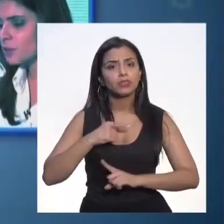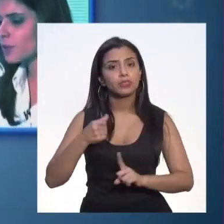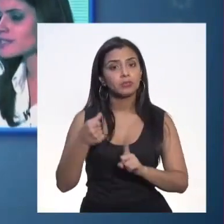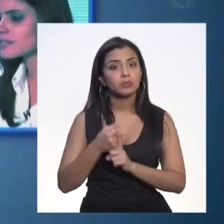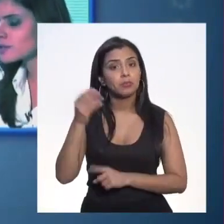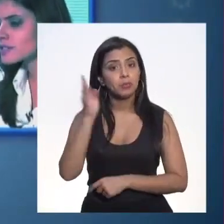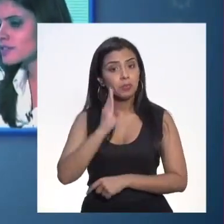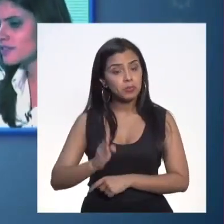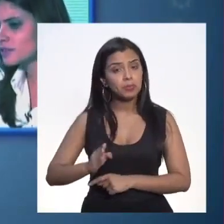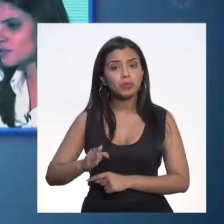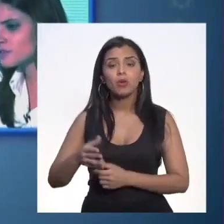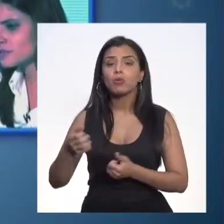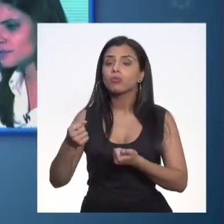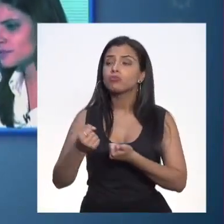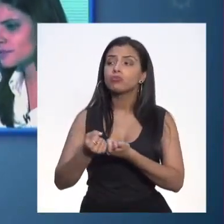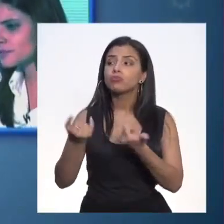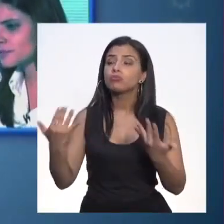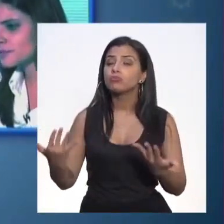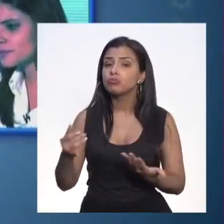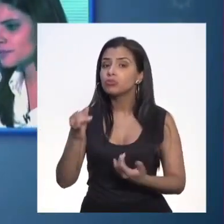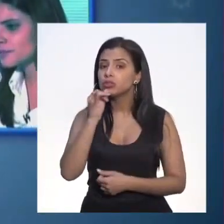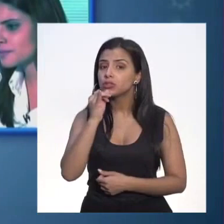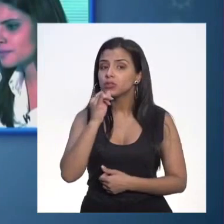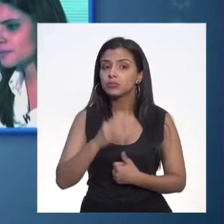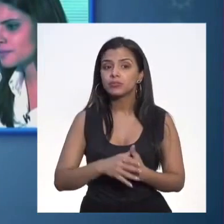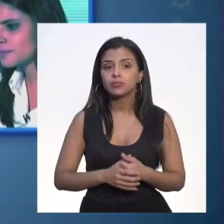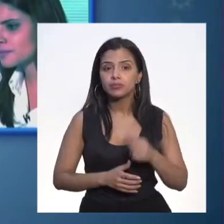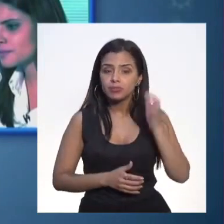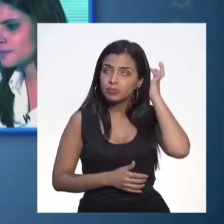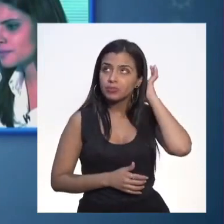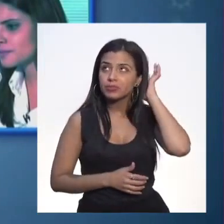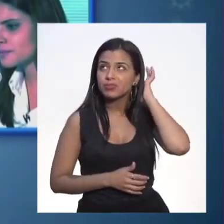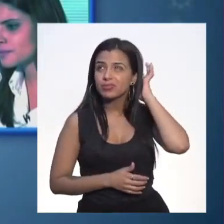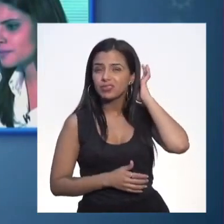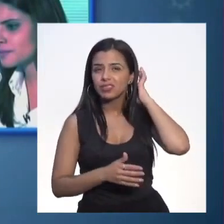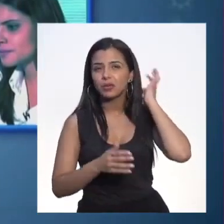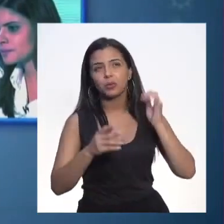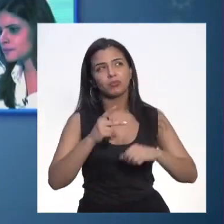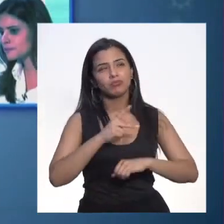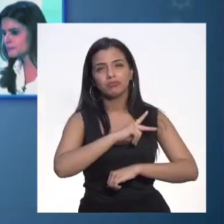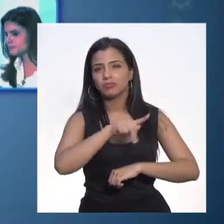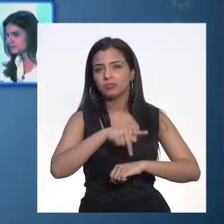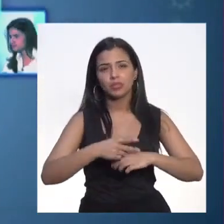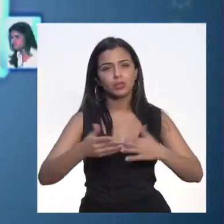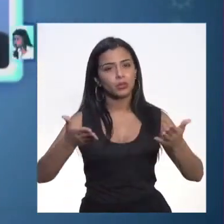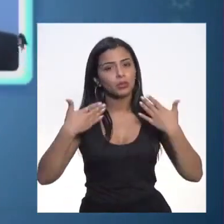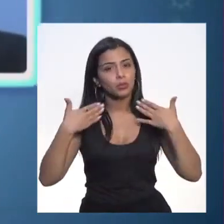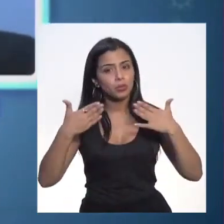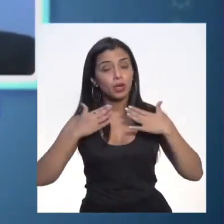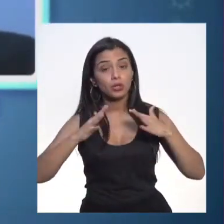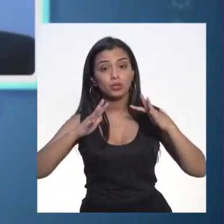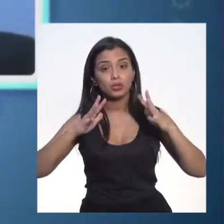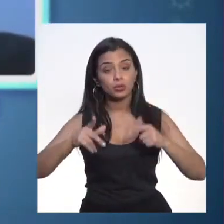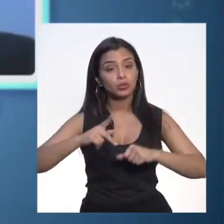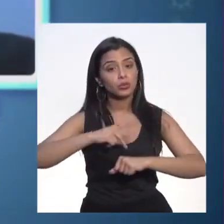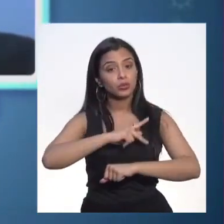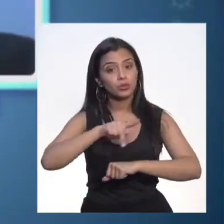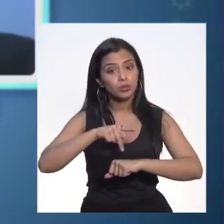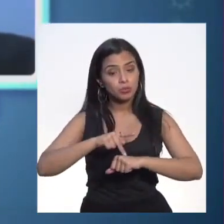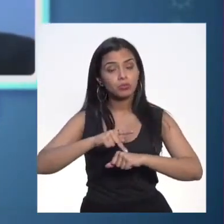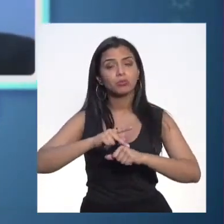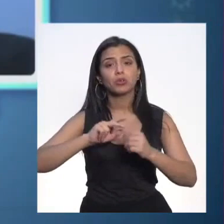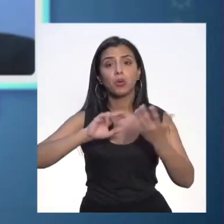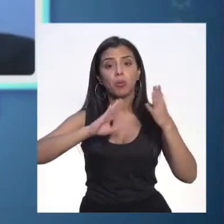o Brasil. Quais seriam esses eventos? Para a região tropical, basicamente todo o Brasil, os aumentos